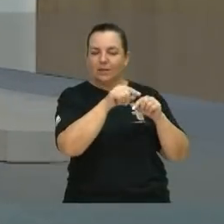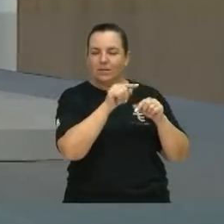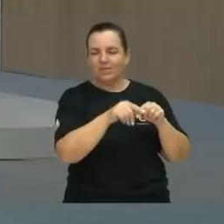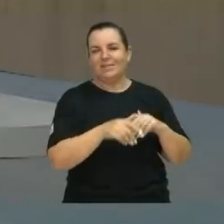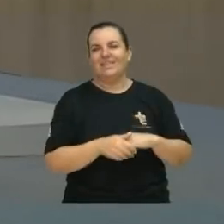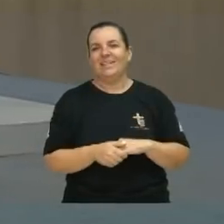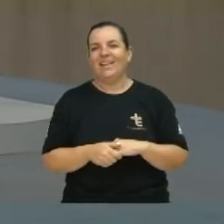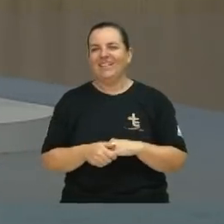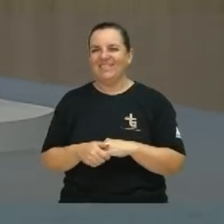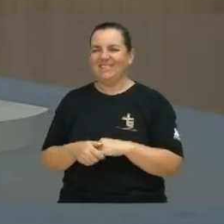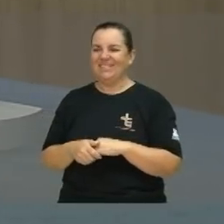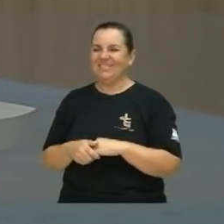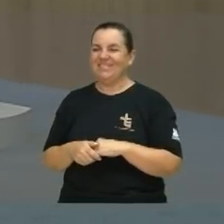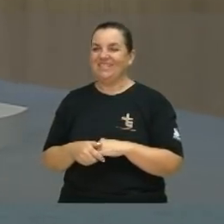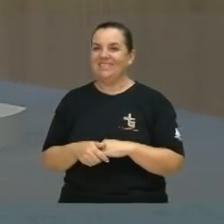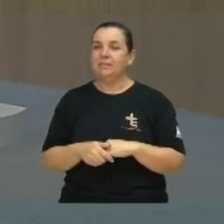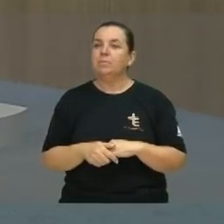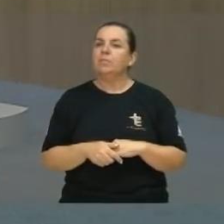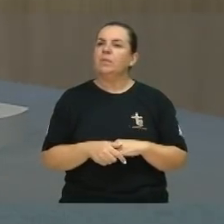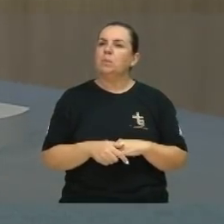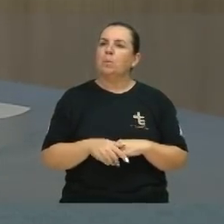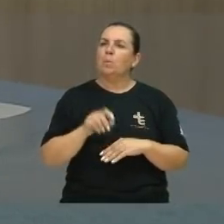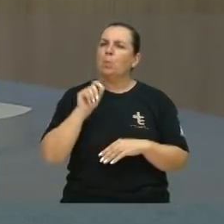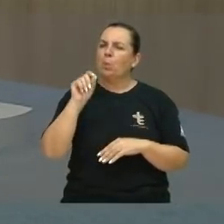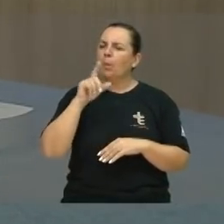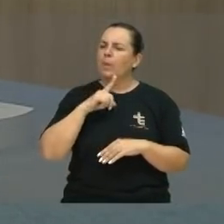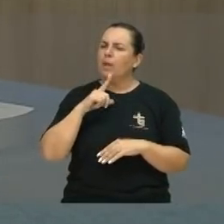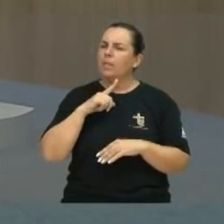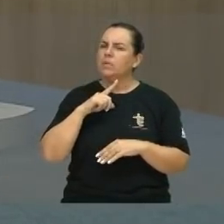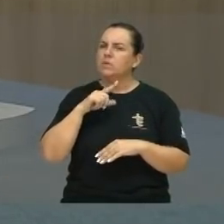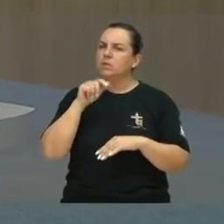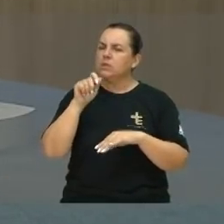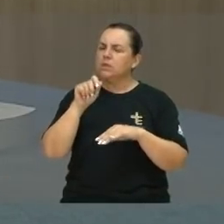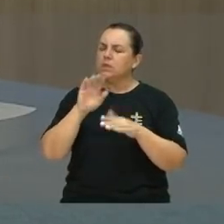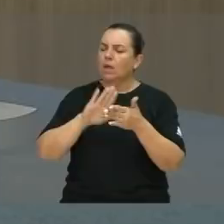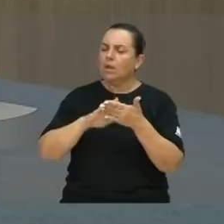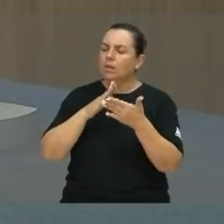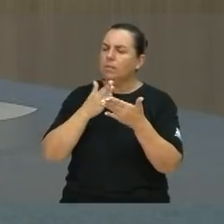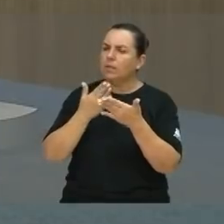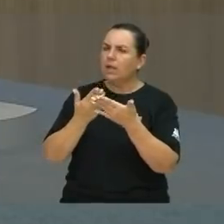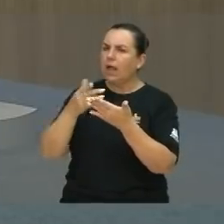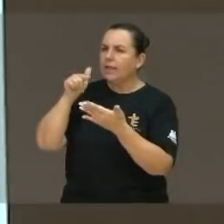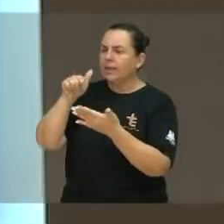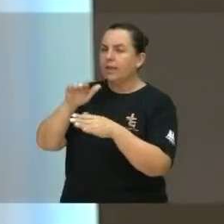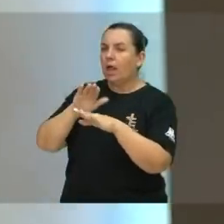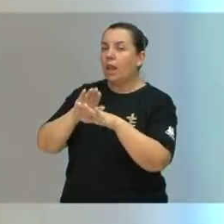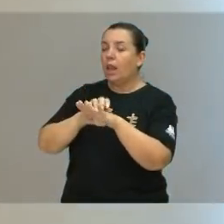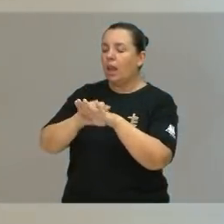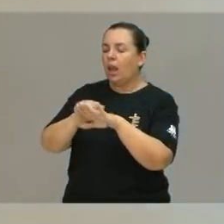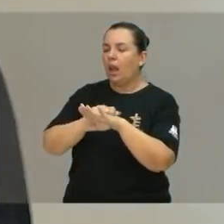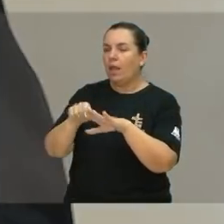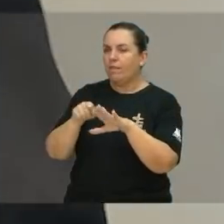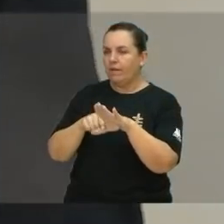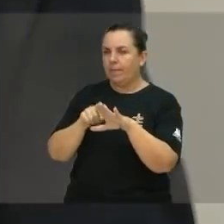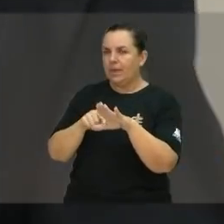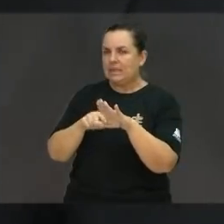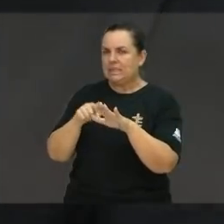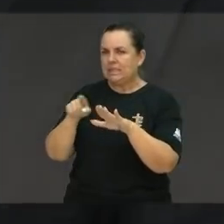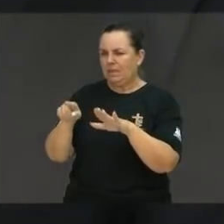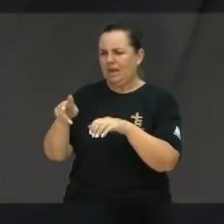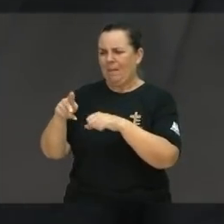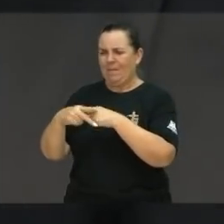vou te e tentemos interpretar aqui o lava-pés que para pedro era sinal de